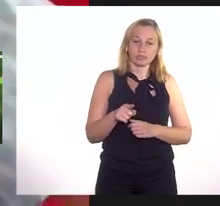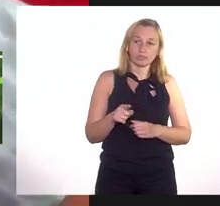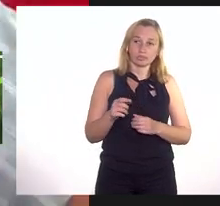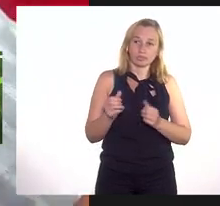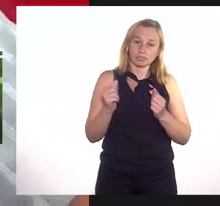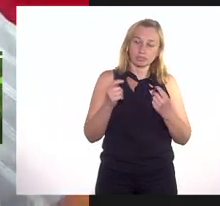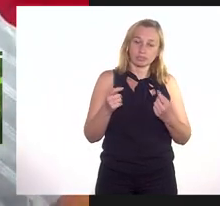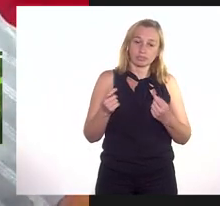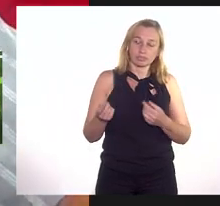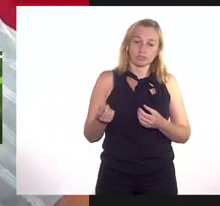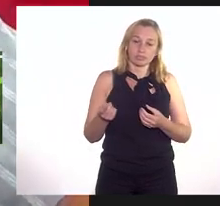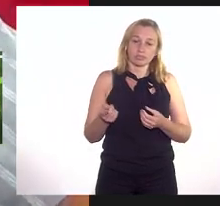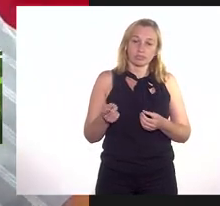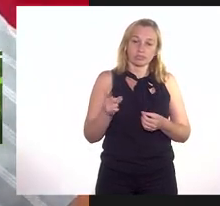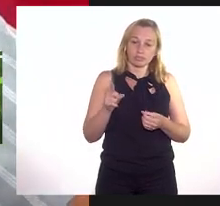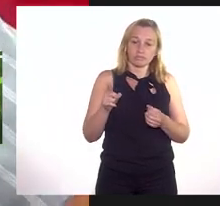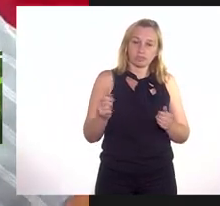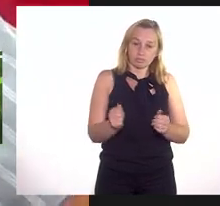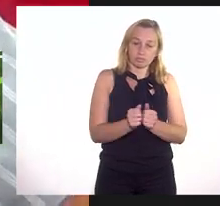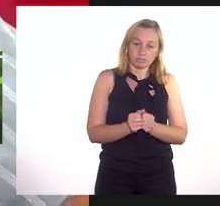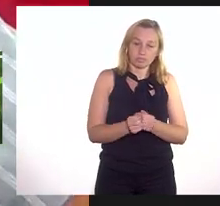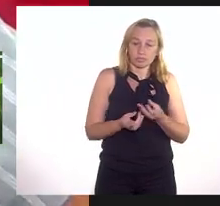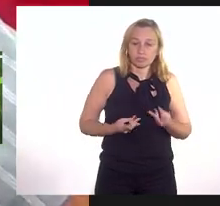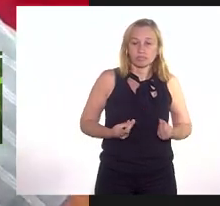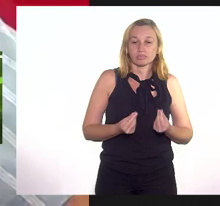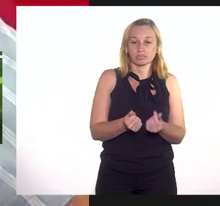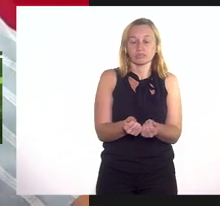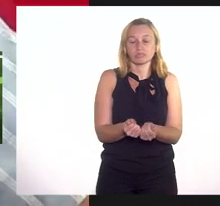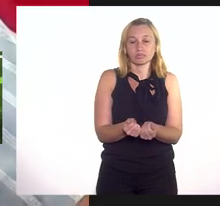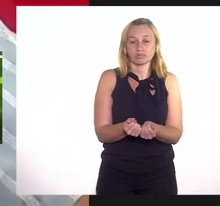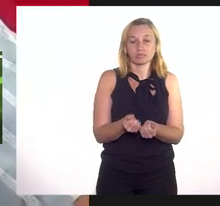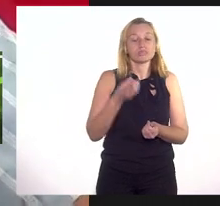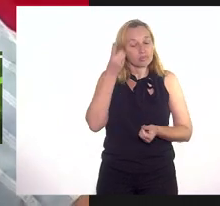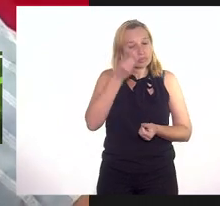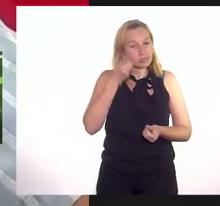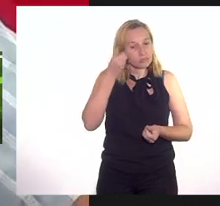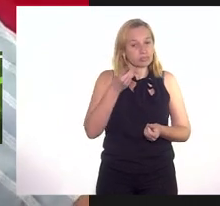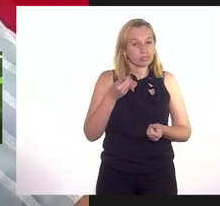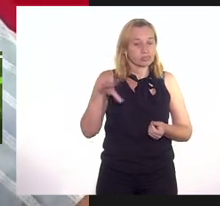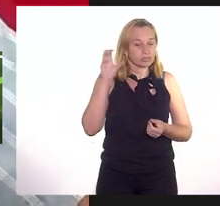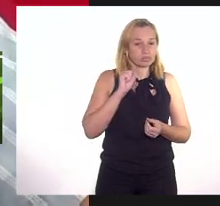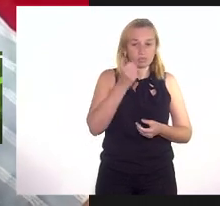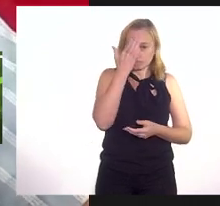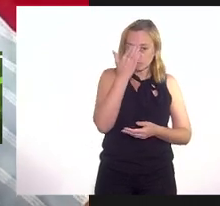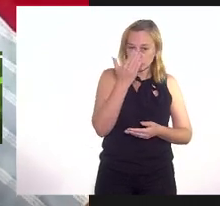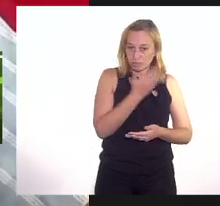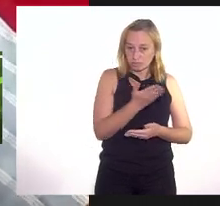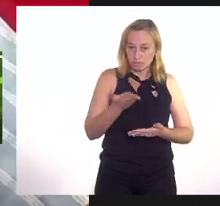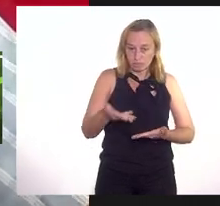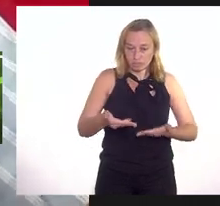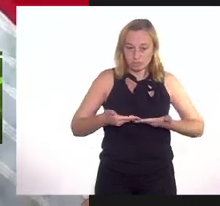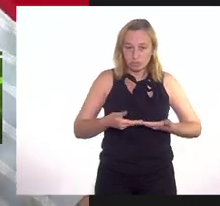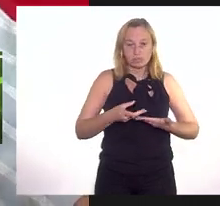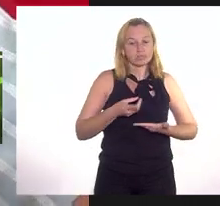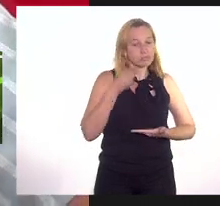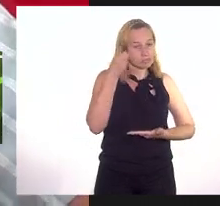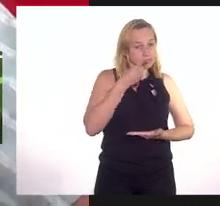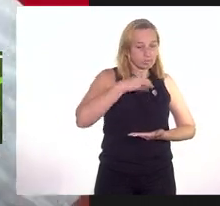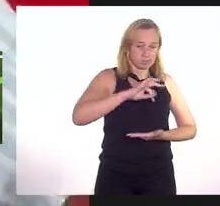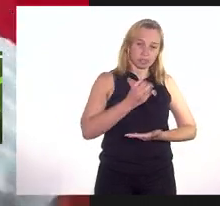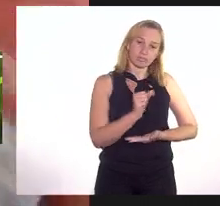leve isso para a gente também, com a sensibilidade aqui dos deputados também que nos escutam. Muito obrigado pelo convite, doutora Marta